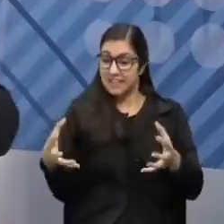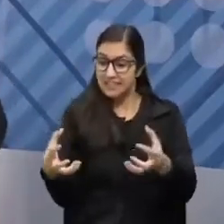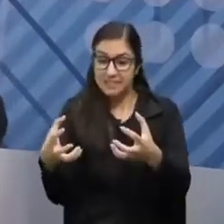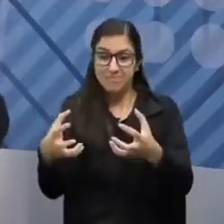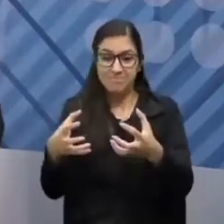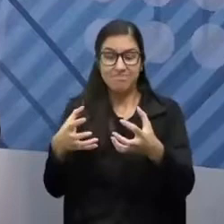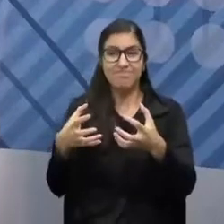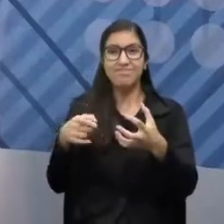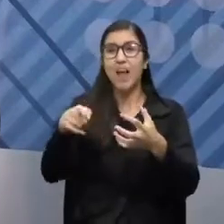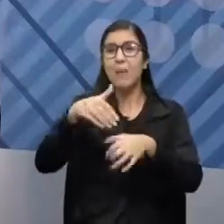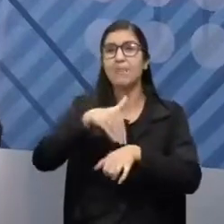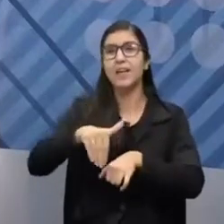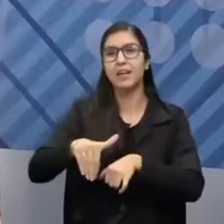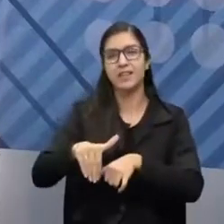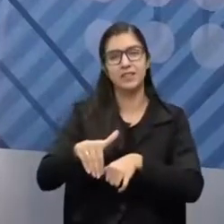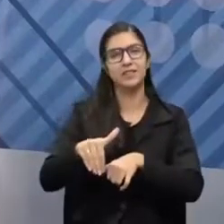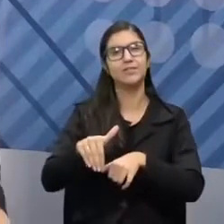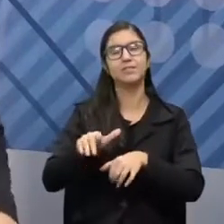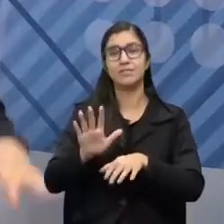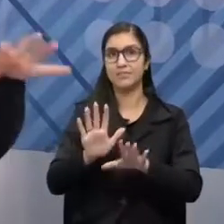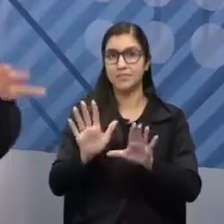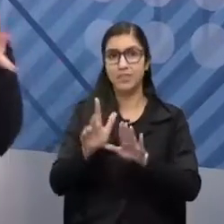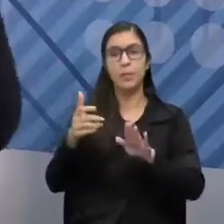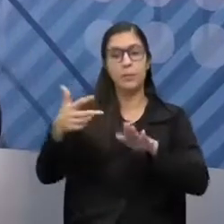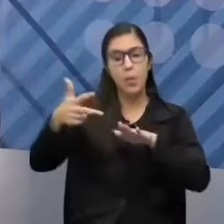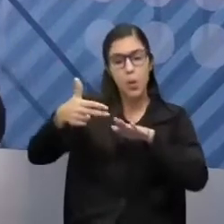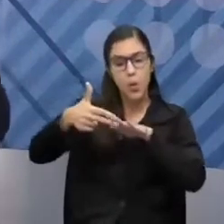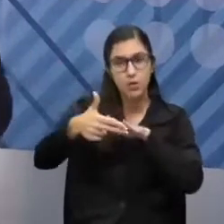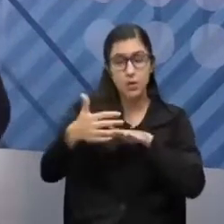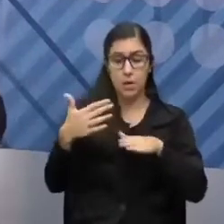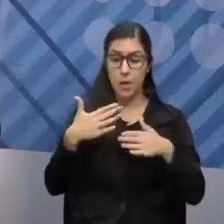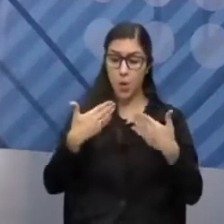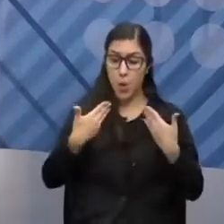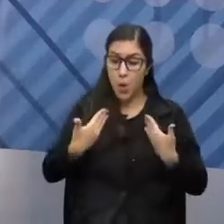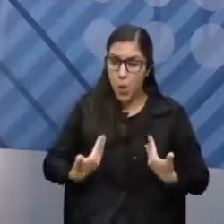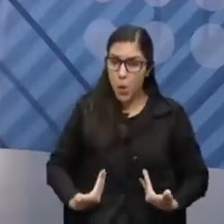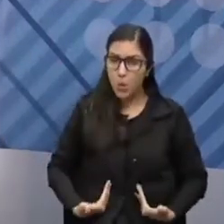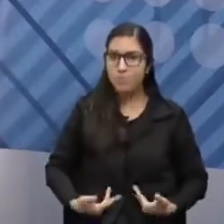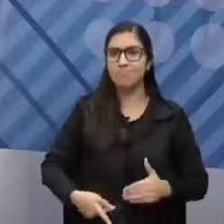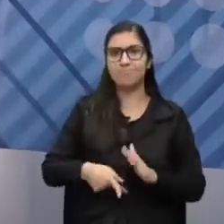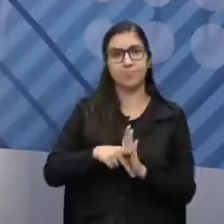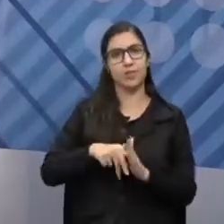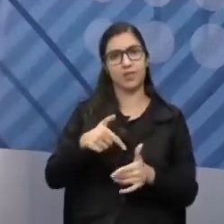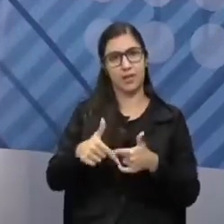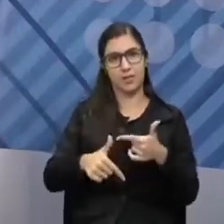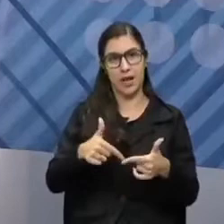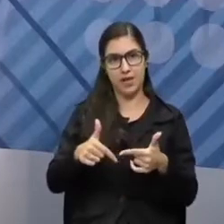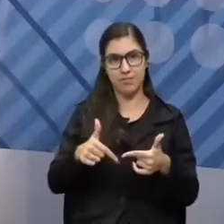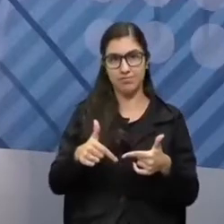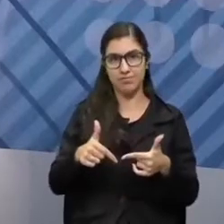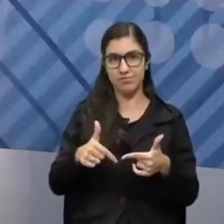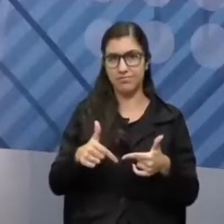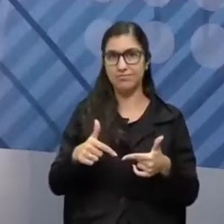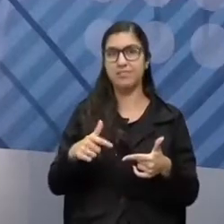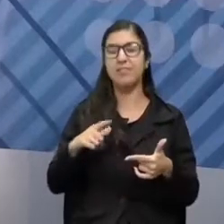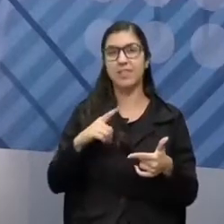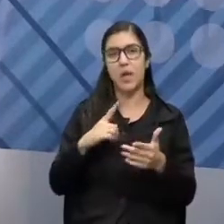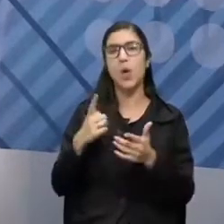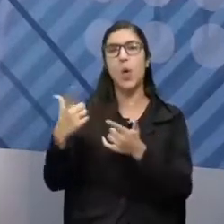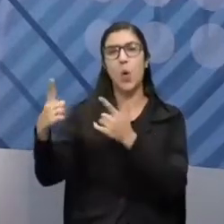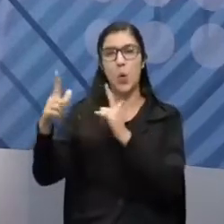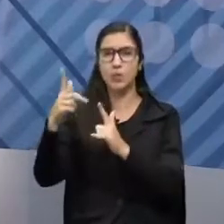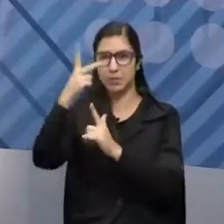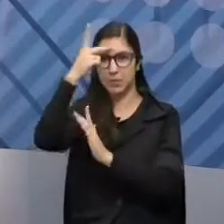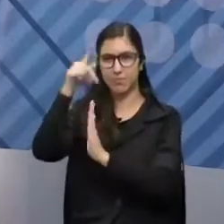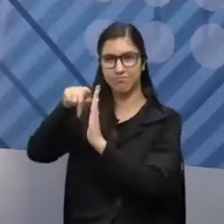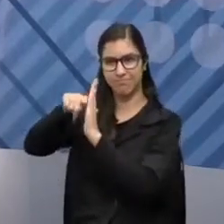pegar na criança ou machucar, arranhar. Então, pensar, meu corpo é um instrumento de trabalho. Tem vários autores que mencionam já isso, que é